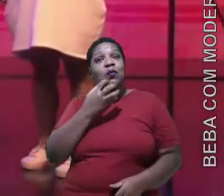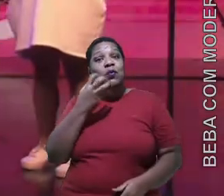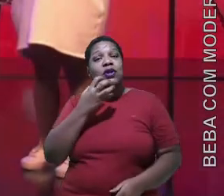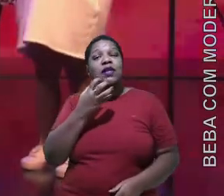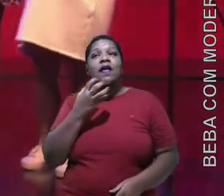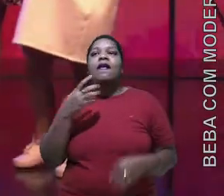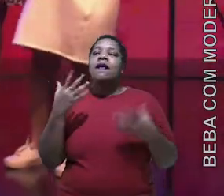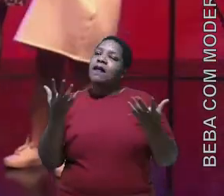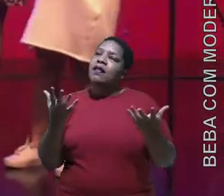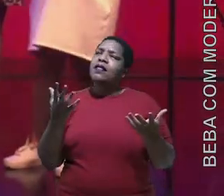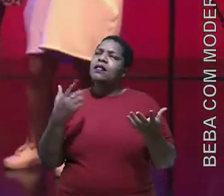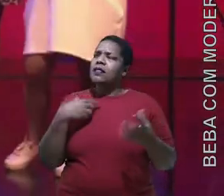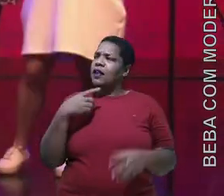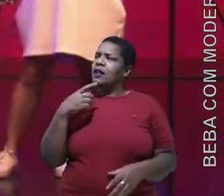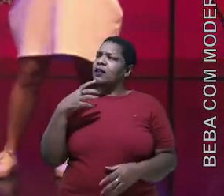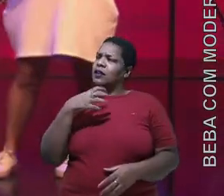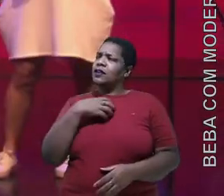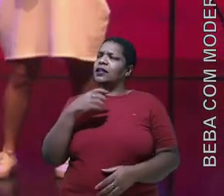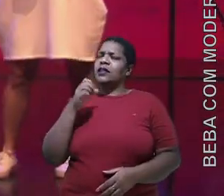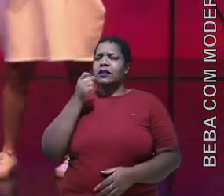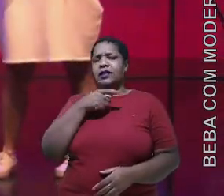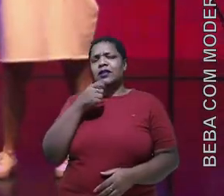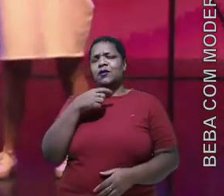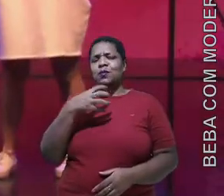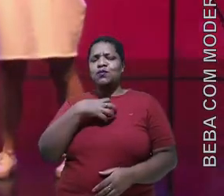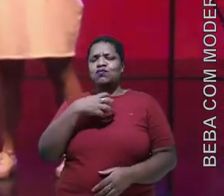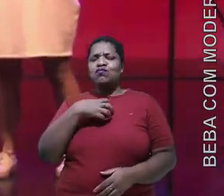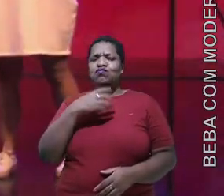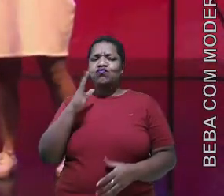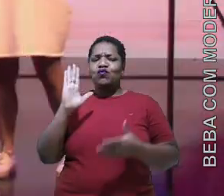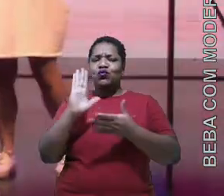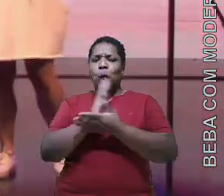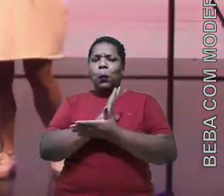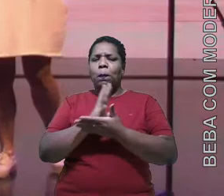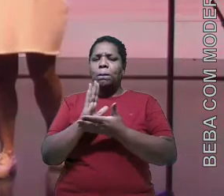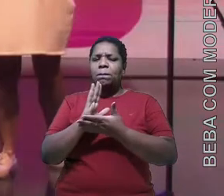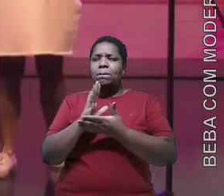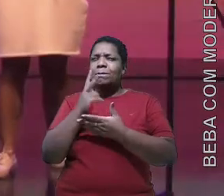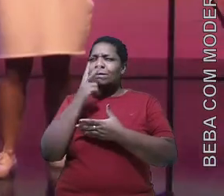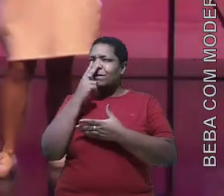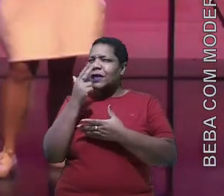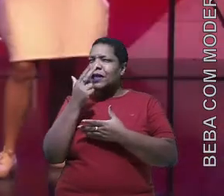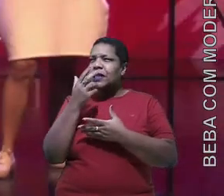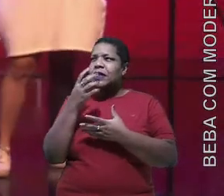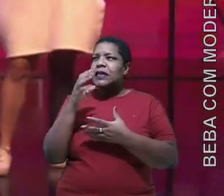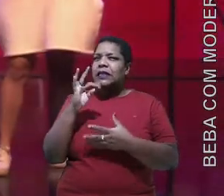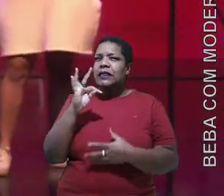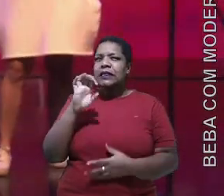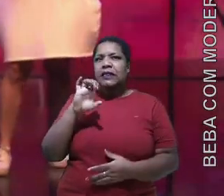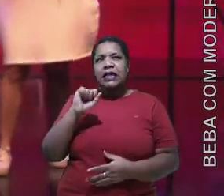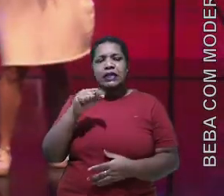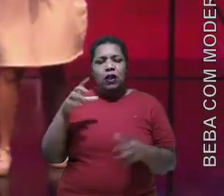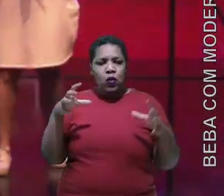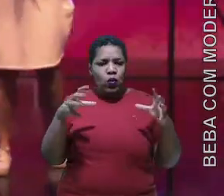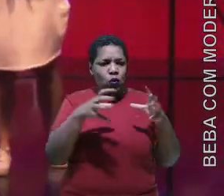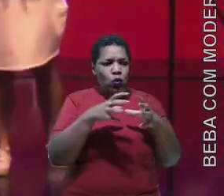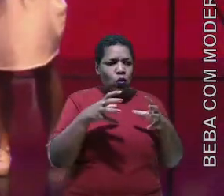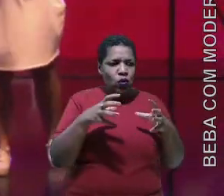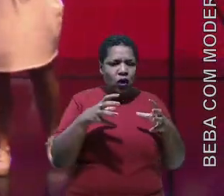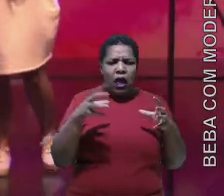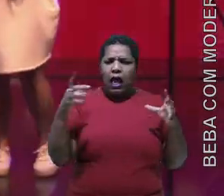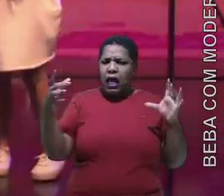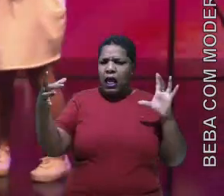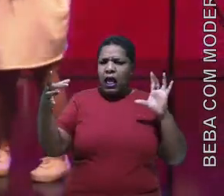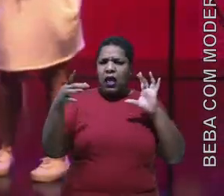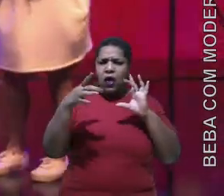eu sinto que engraçada assim que foi alguma alguma atenção em conjunto que acabou